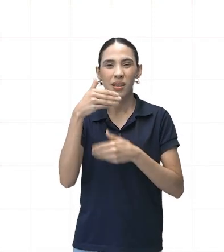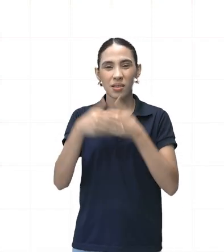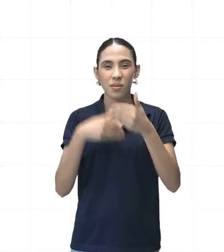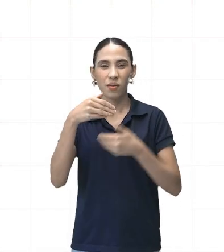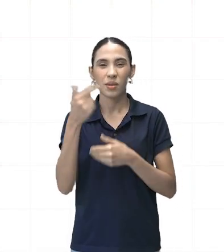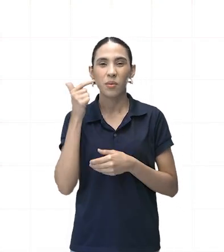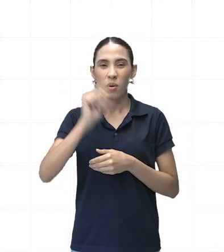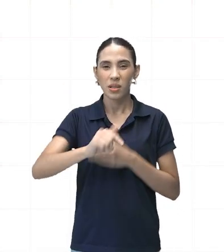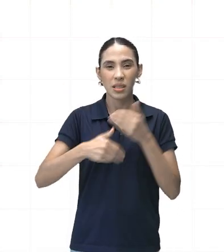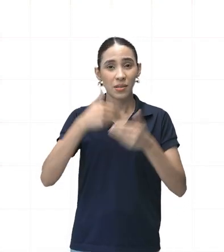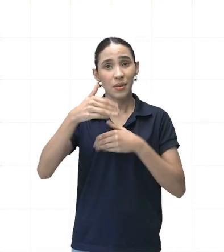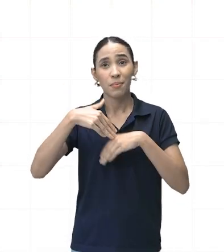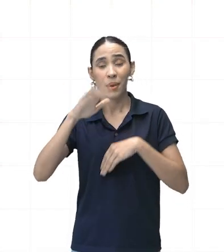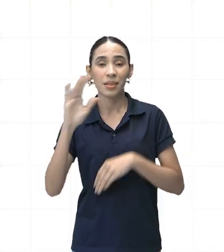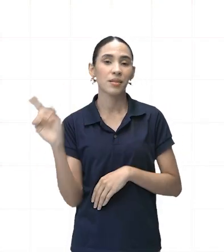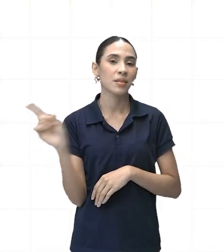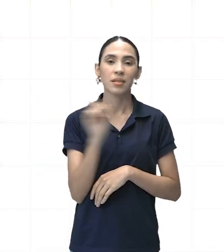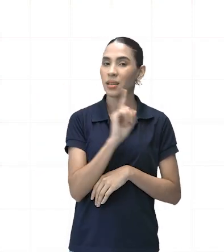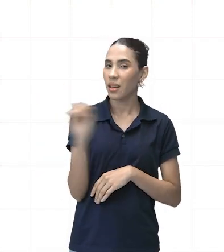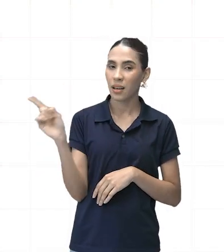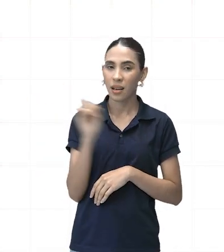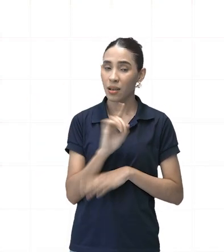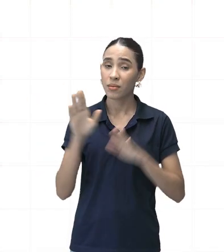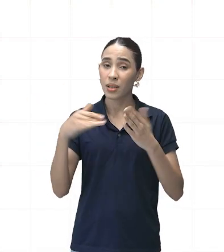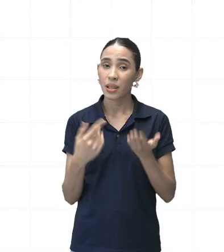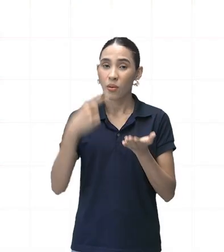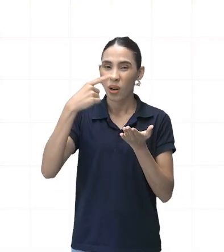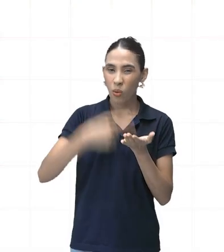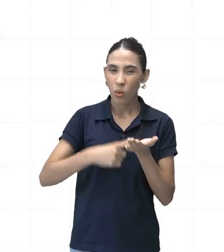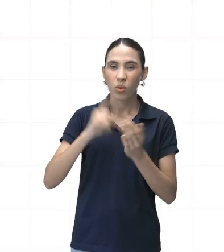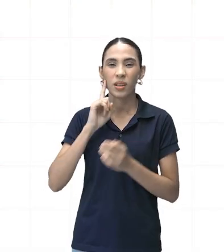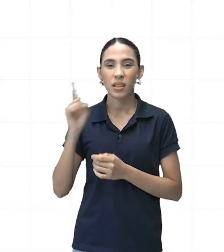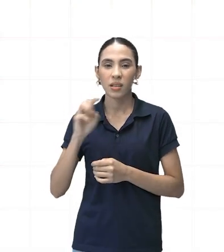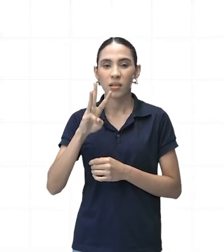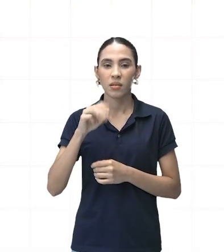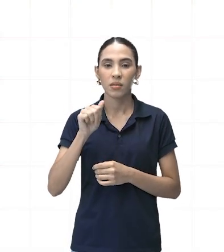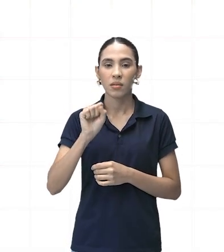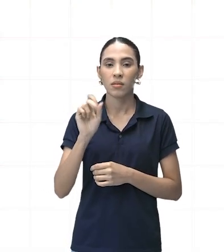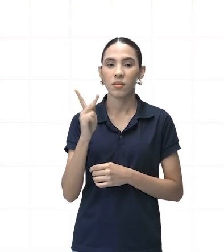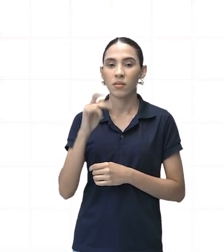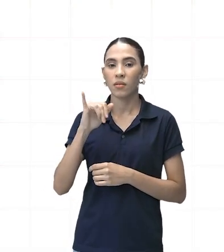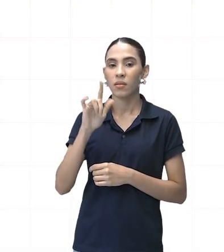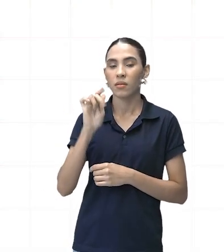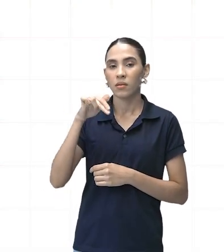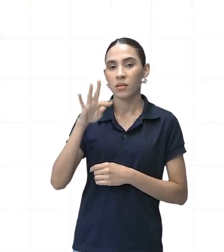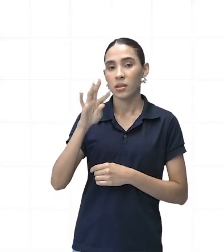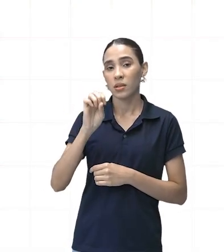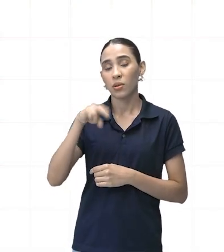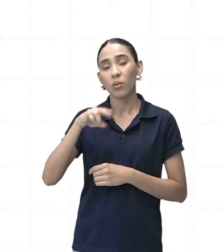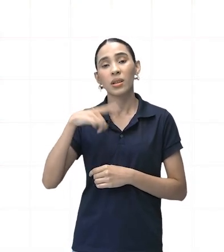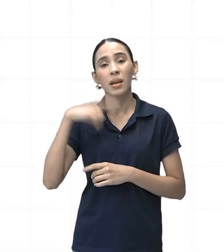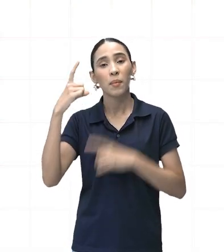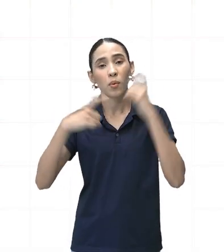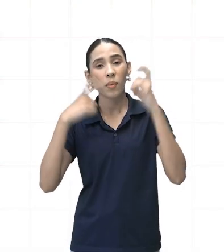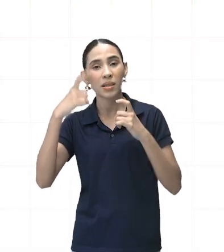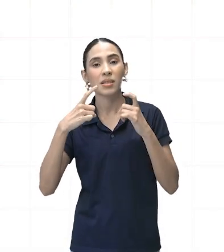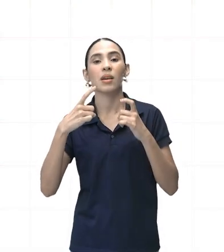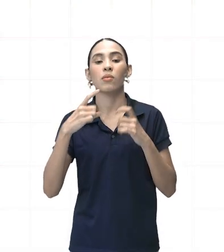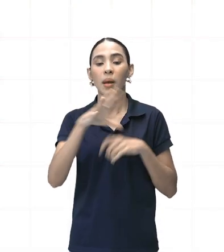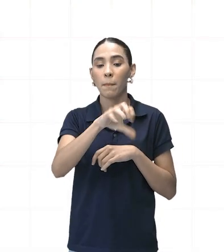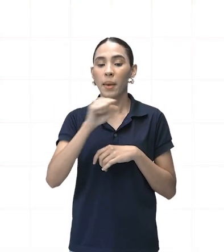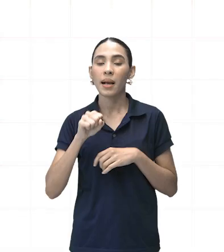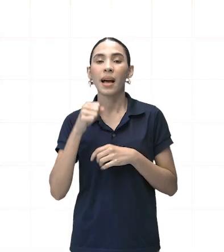desenvolvidos para se desenvolver mais, não. Com o consenso de Washington, tem essa preocupação de quê? De pegar os países ainda